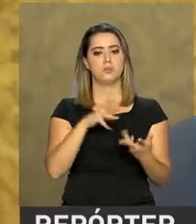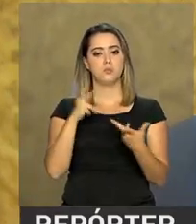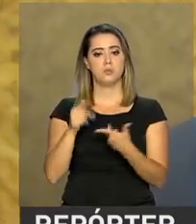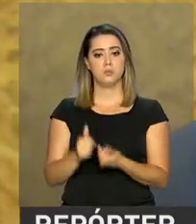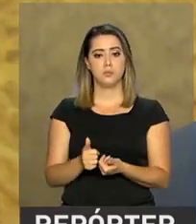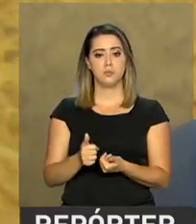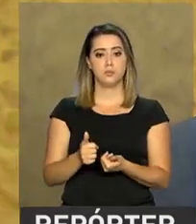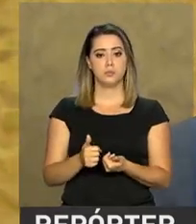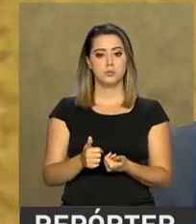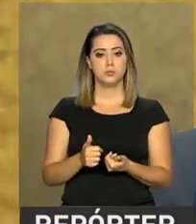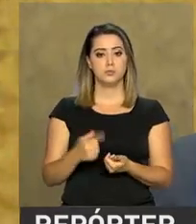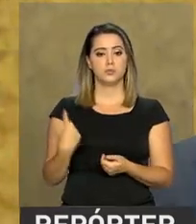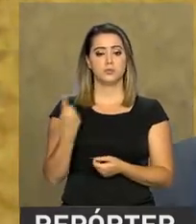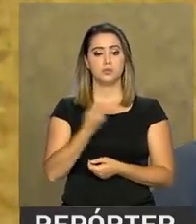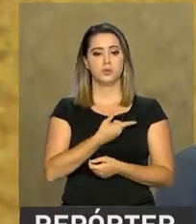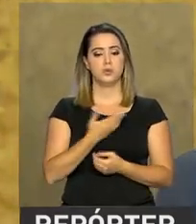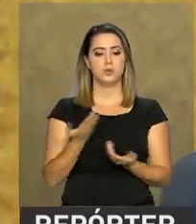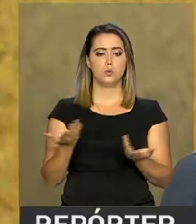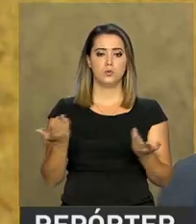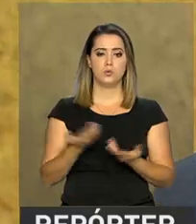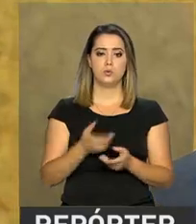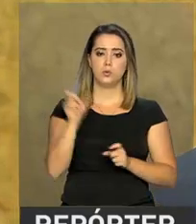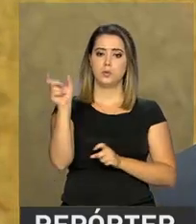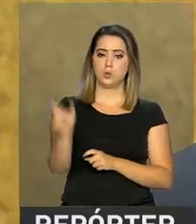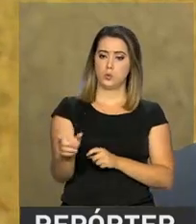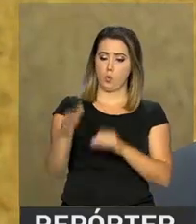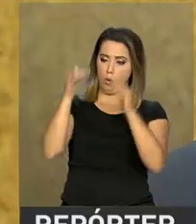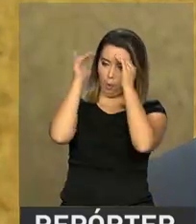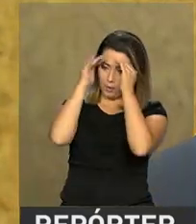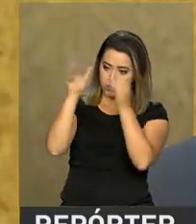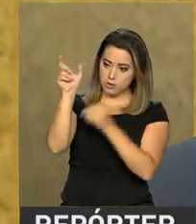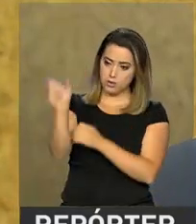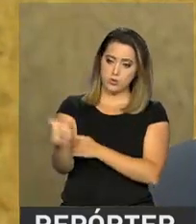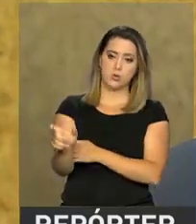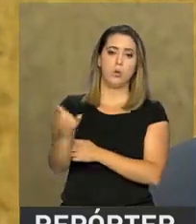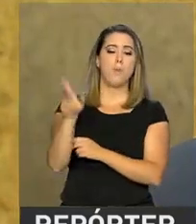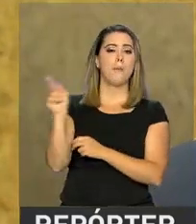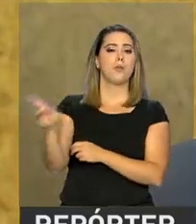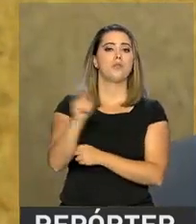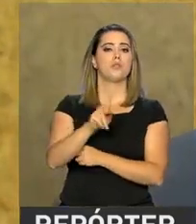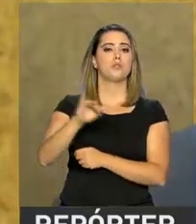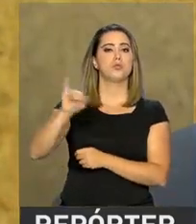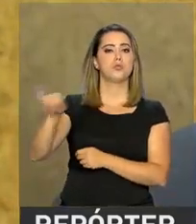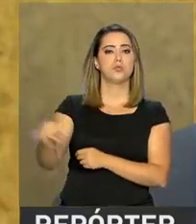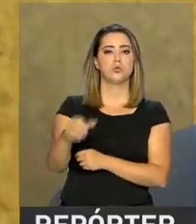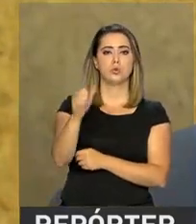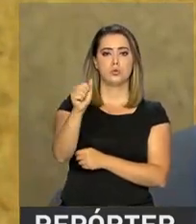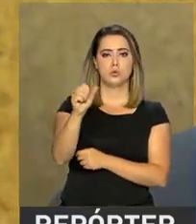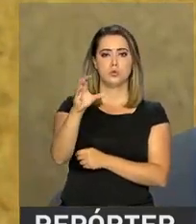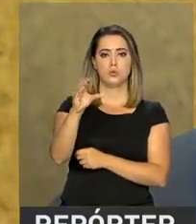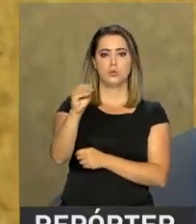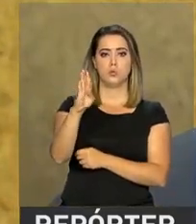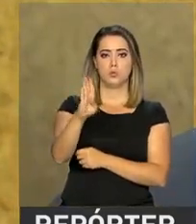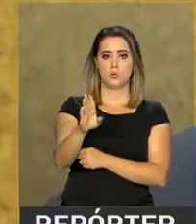mundo. O nosso homenageado que representa isso, o professor Jacó Palles Júnior, é um dos